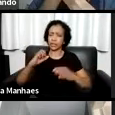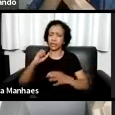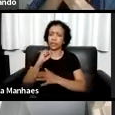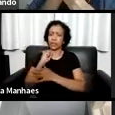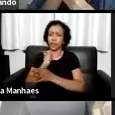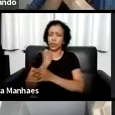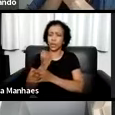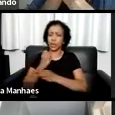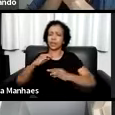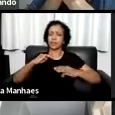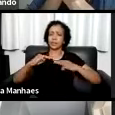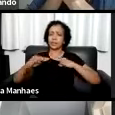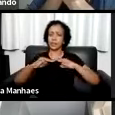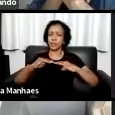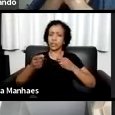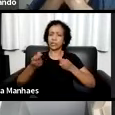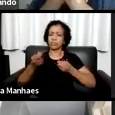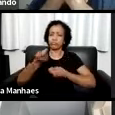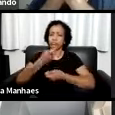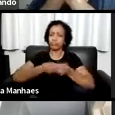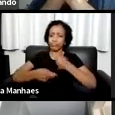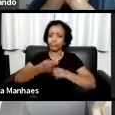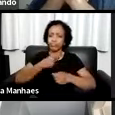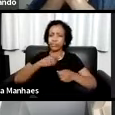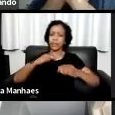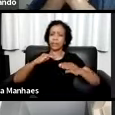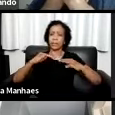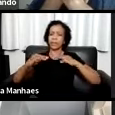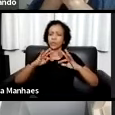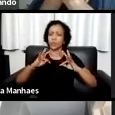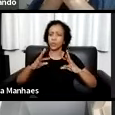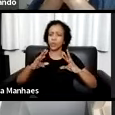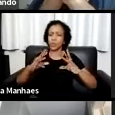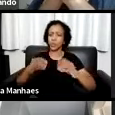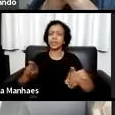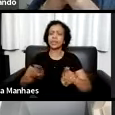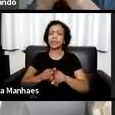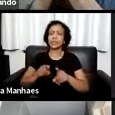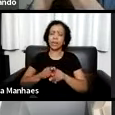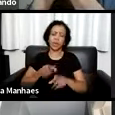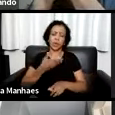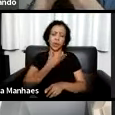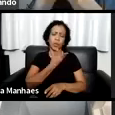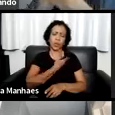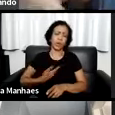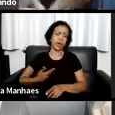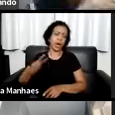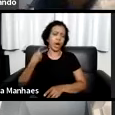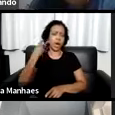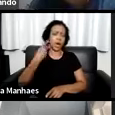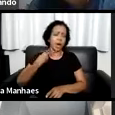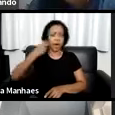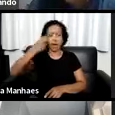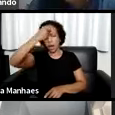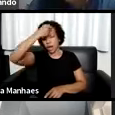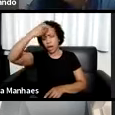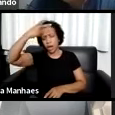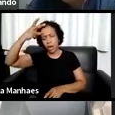da Economia, os governadores de cada estado, deputados, secretários, prefeitos,